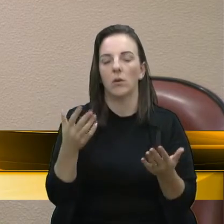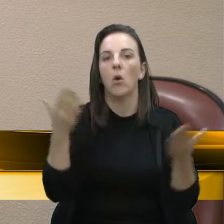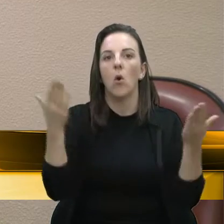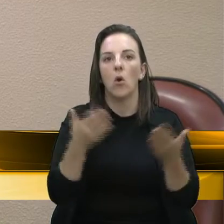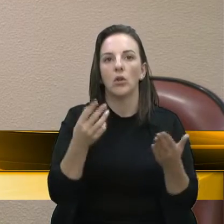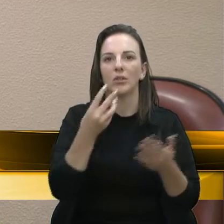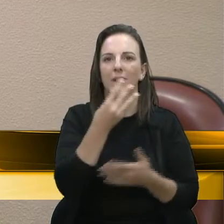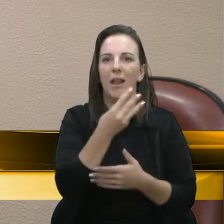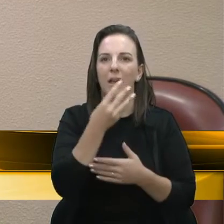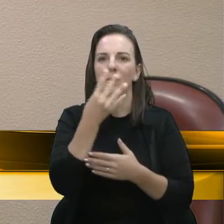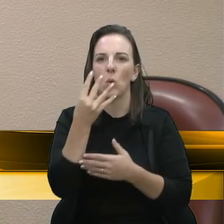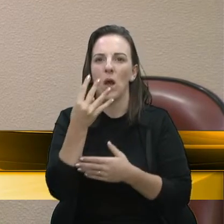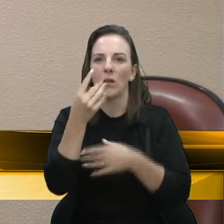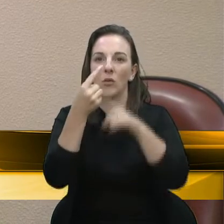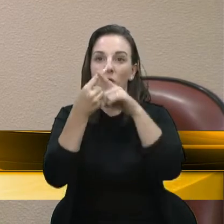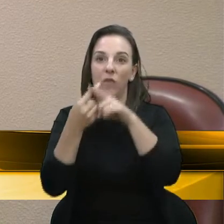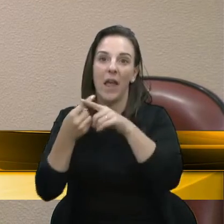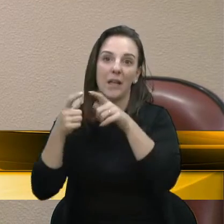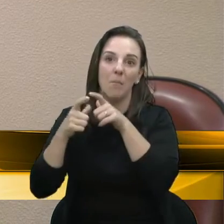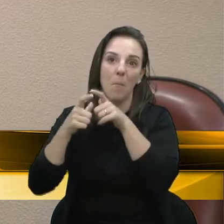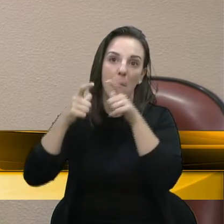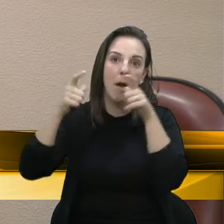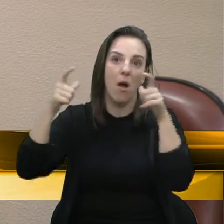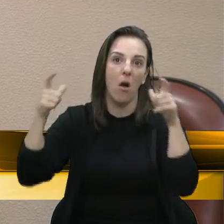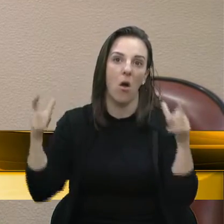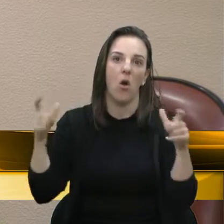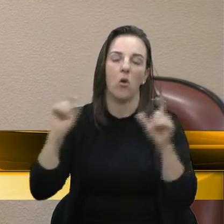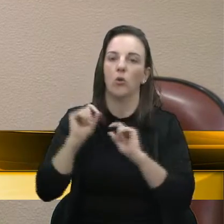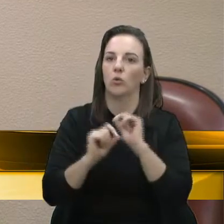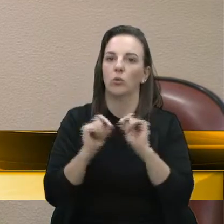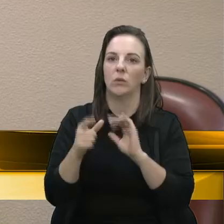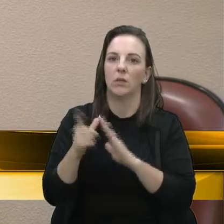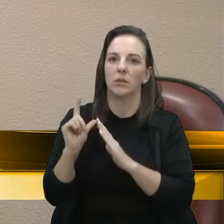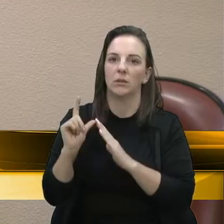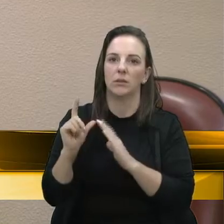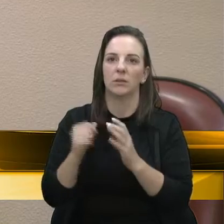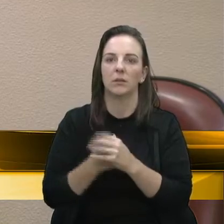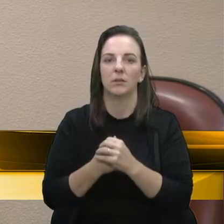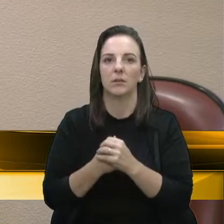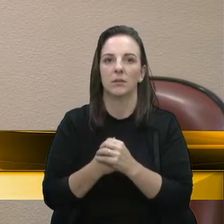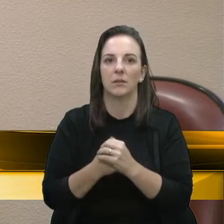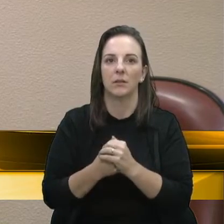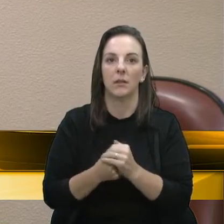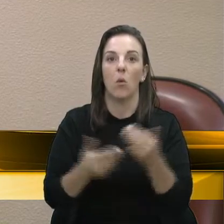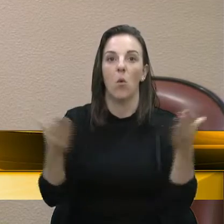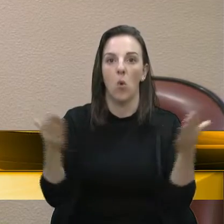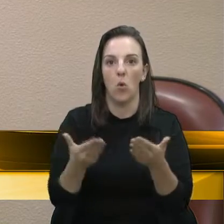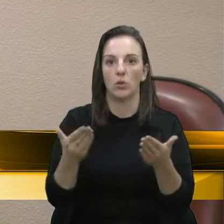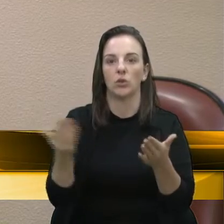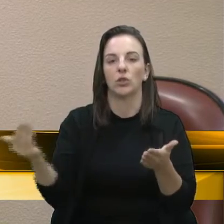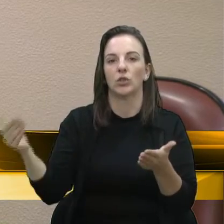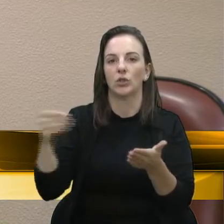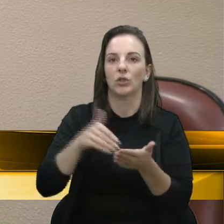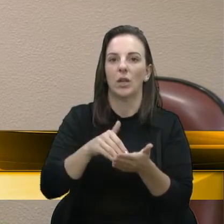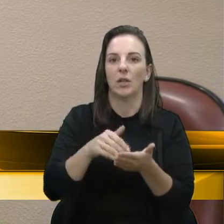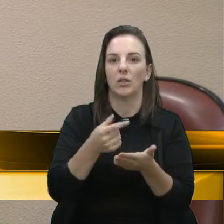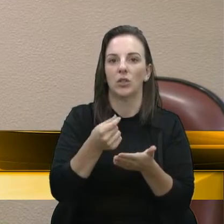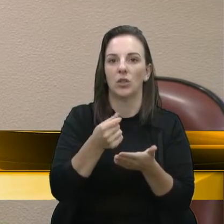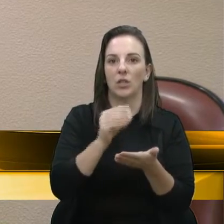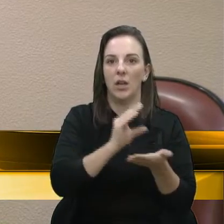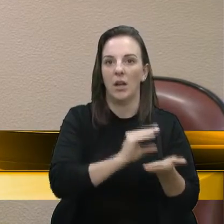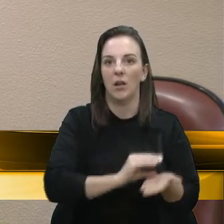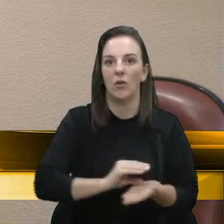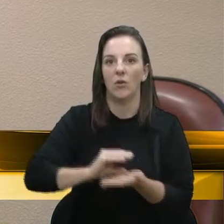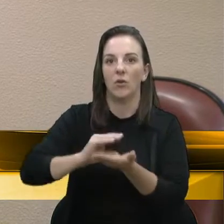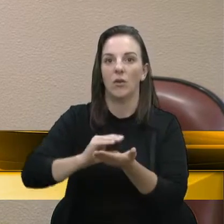usava antes, portanto, antes não existia essa necessidade. Hoje chegam esses orçamentos, hoje a secretária tenta viabilizar a instalação